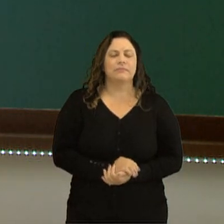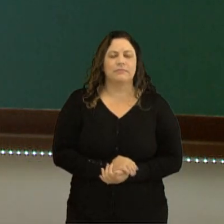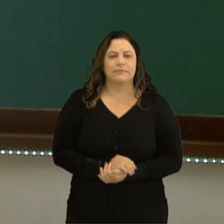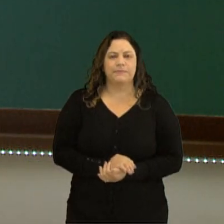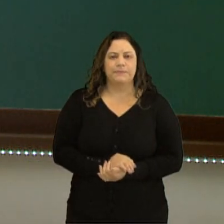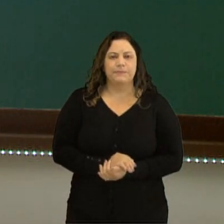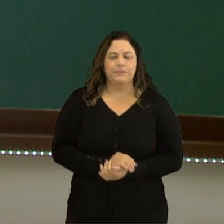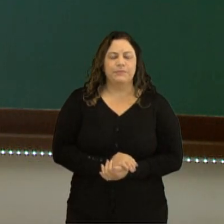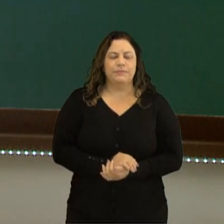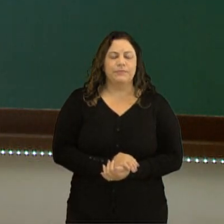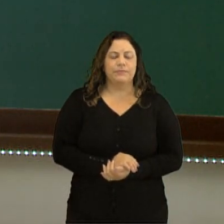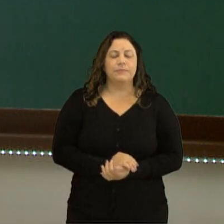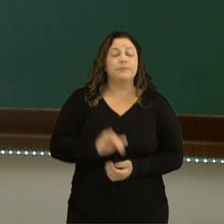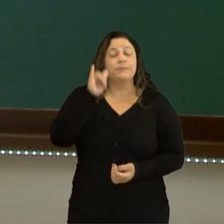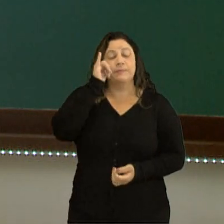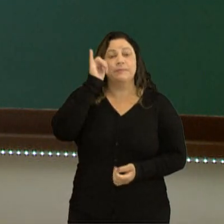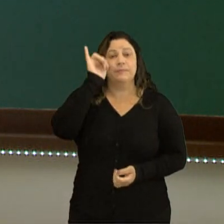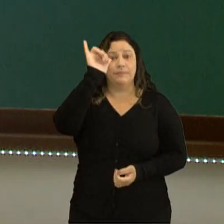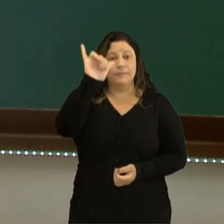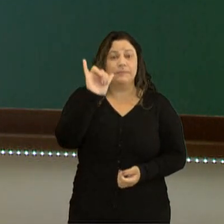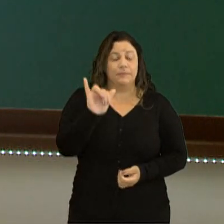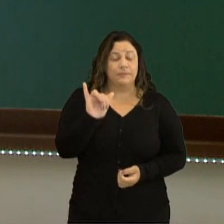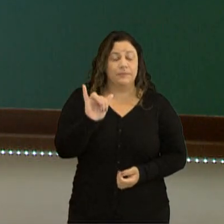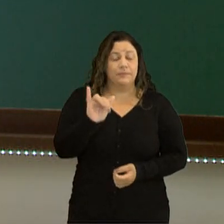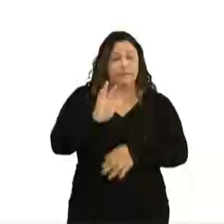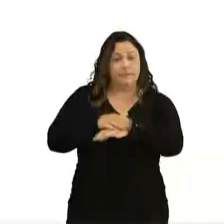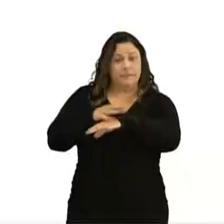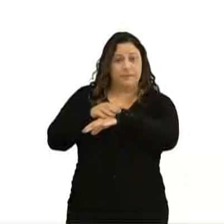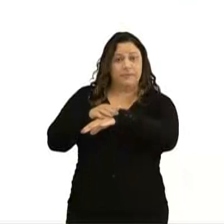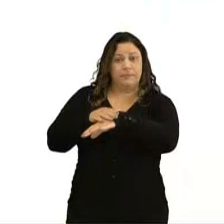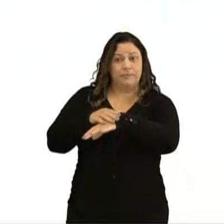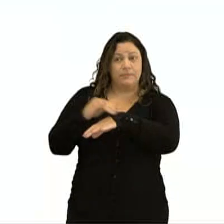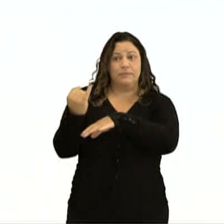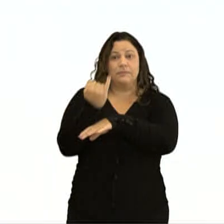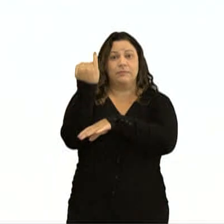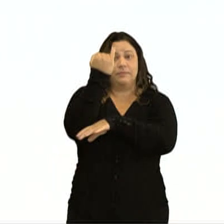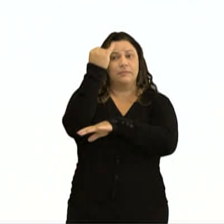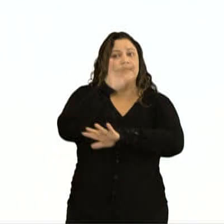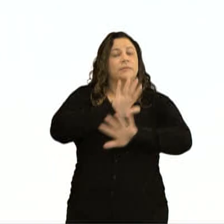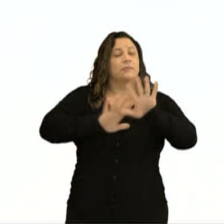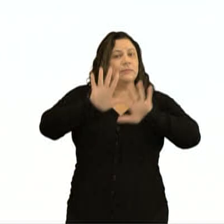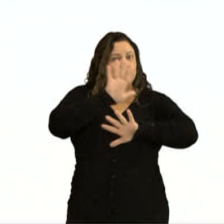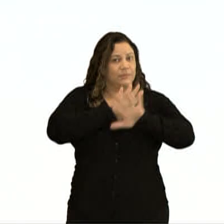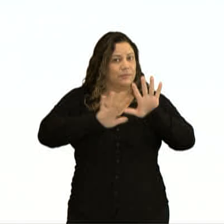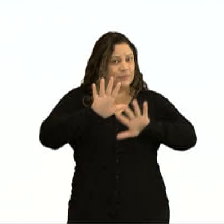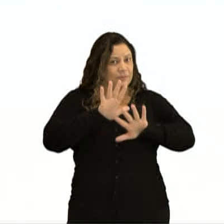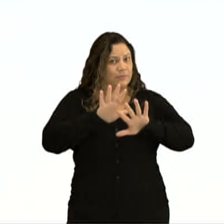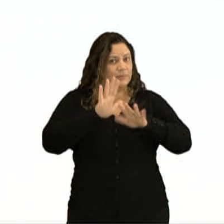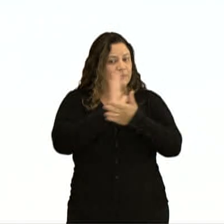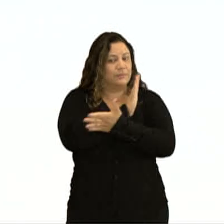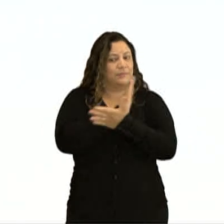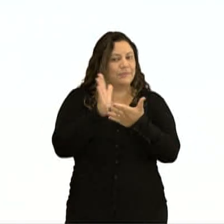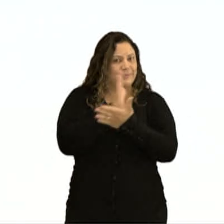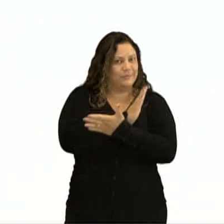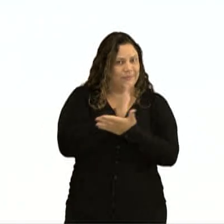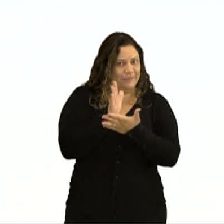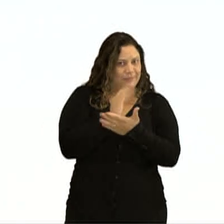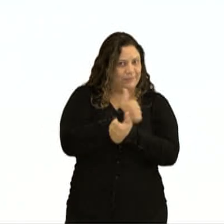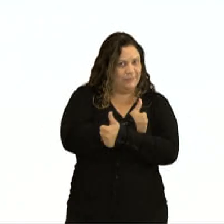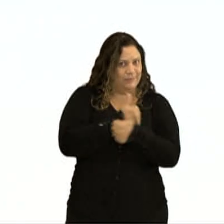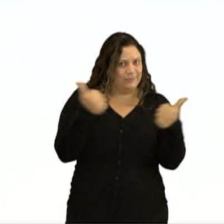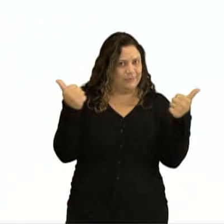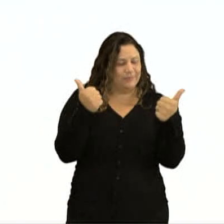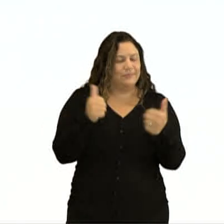Para prevenir a toxoplasmose, é importante ter alguns cuidados. Alguns, tá bom?